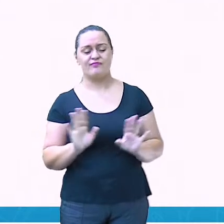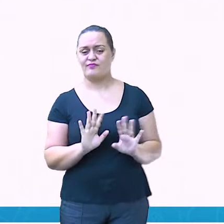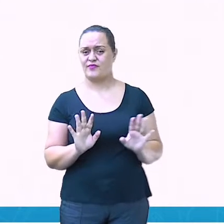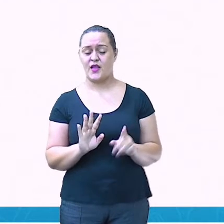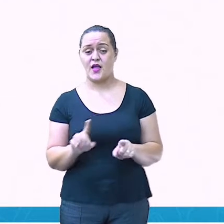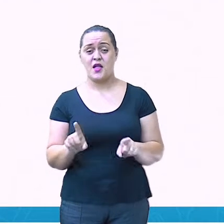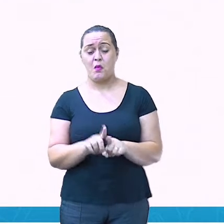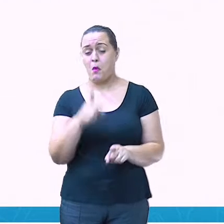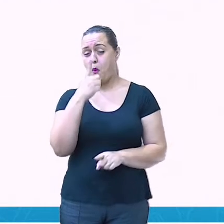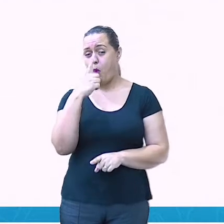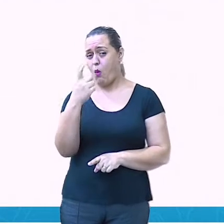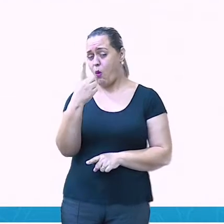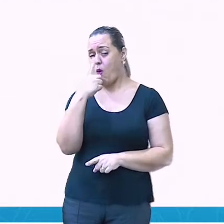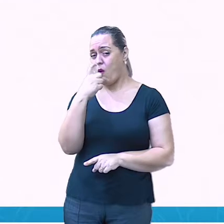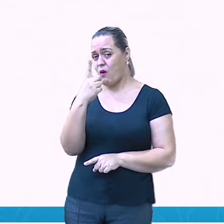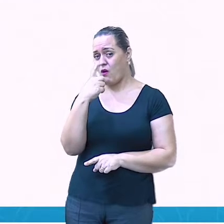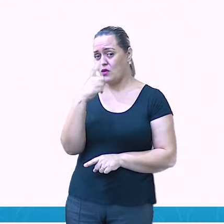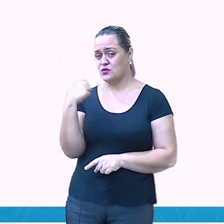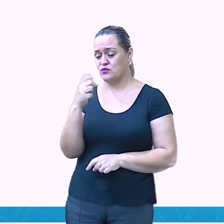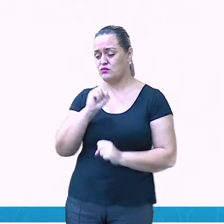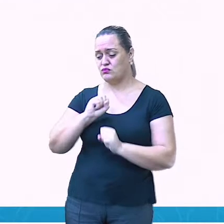nós descartamos de maneira errada,